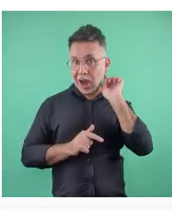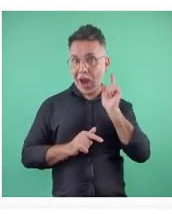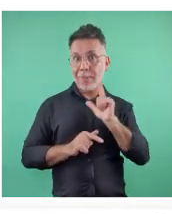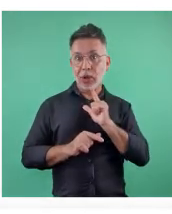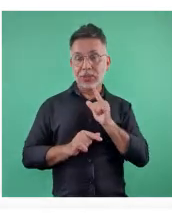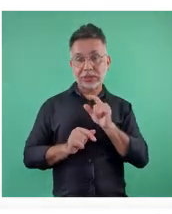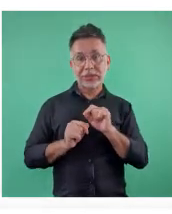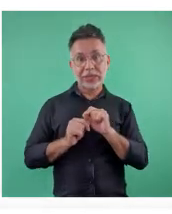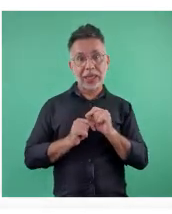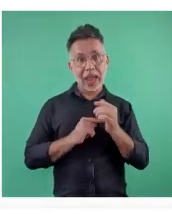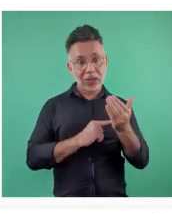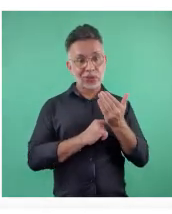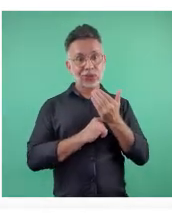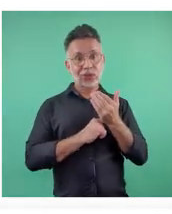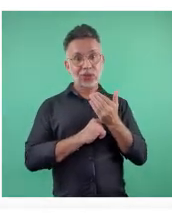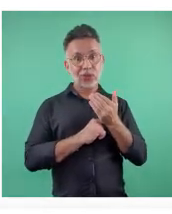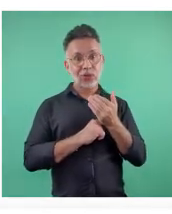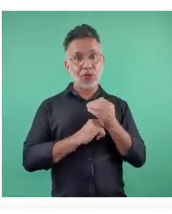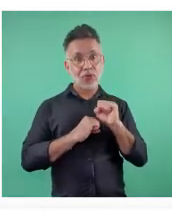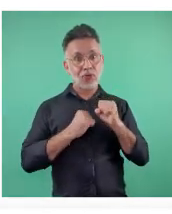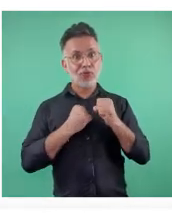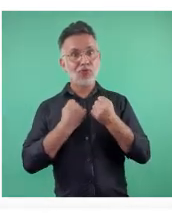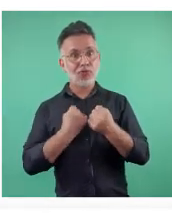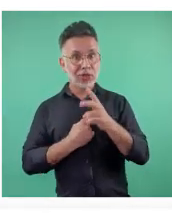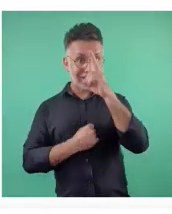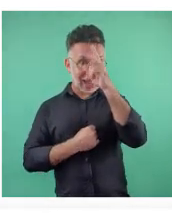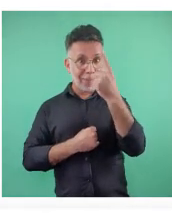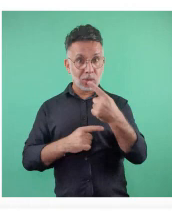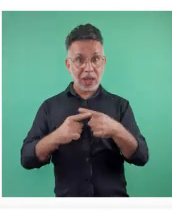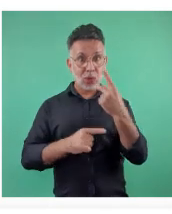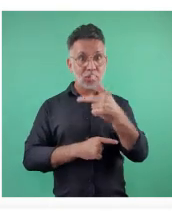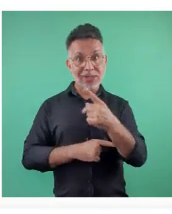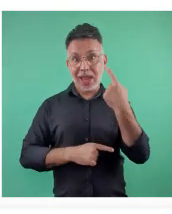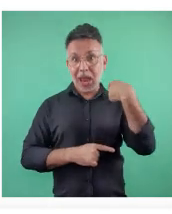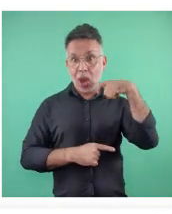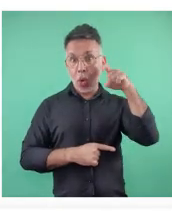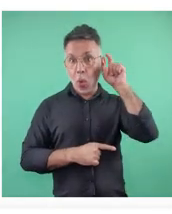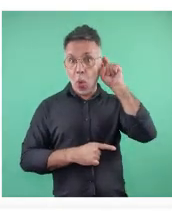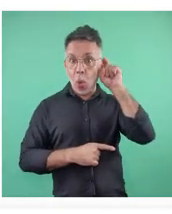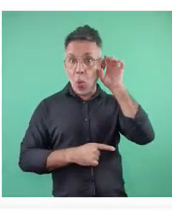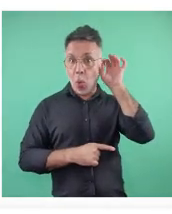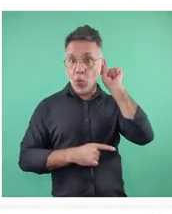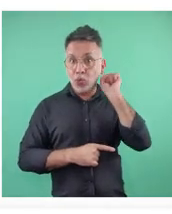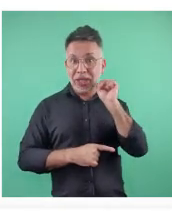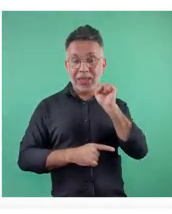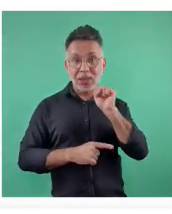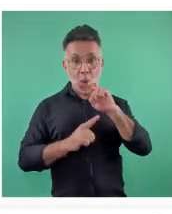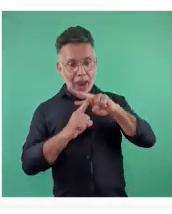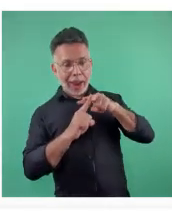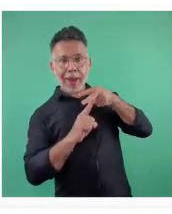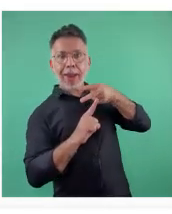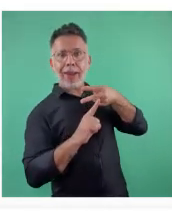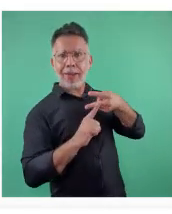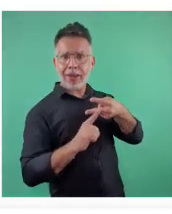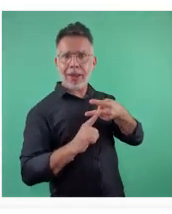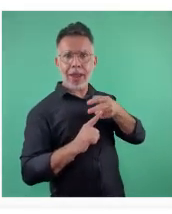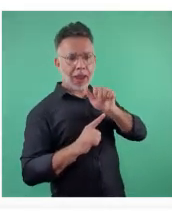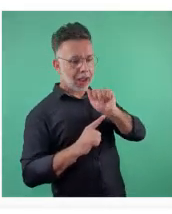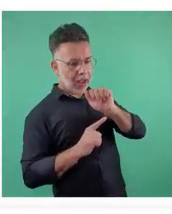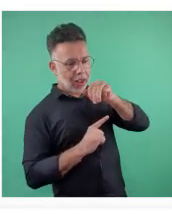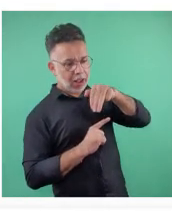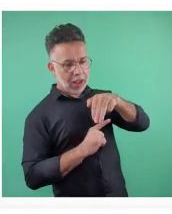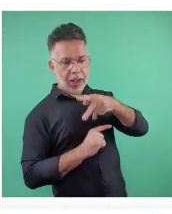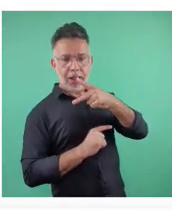seu ouvido era um amplificador não linear, ou seja, um compressor, ele te protegia quando você tinha